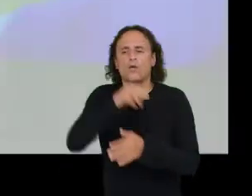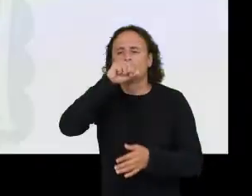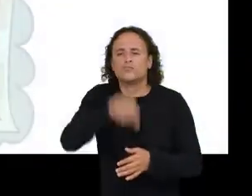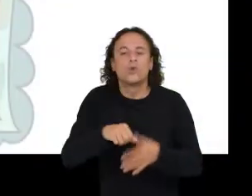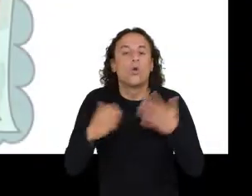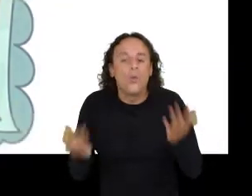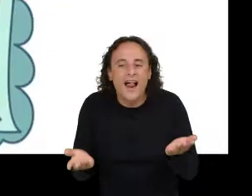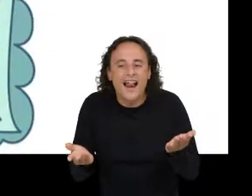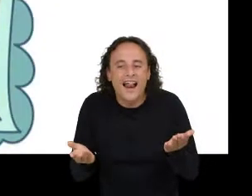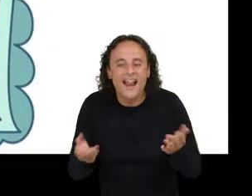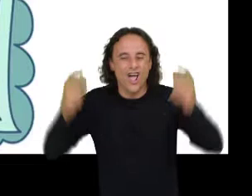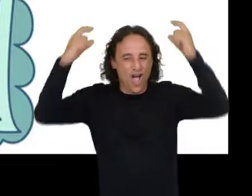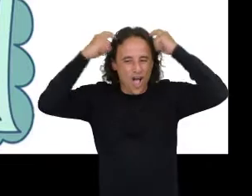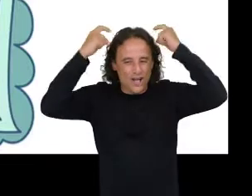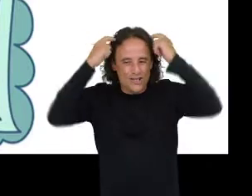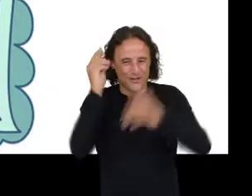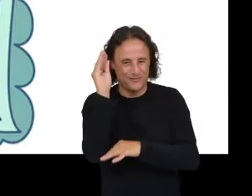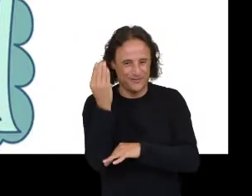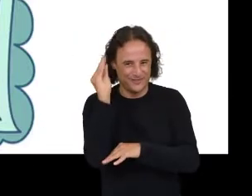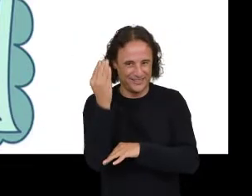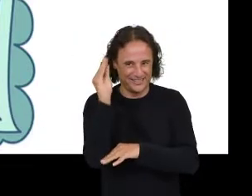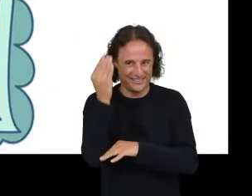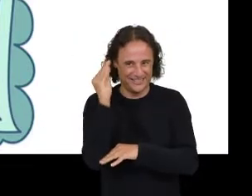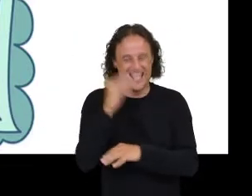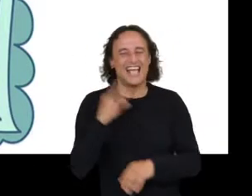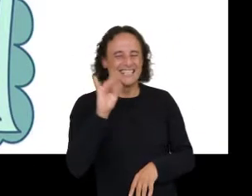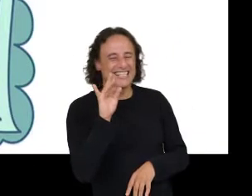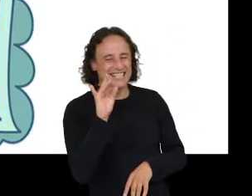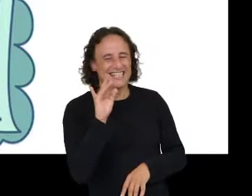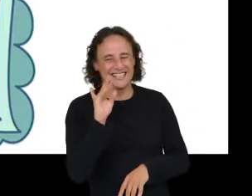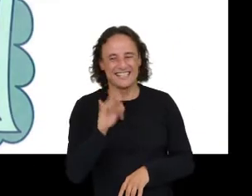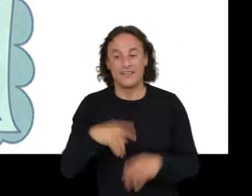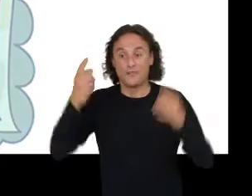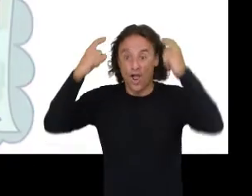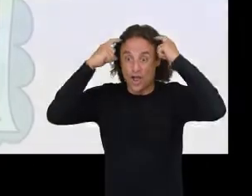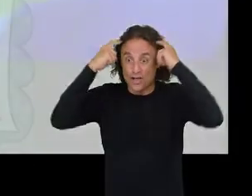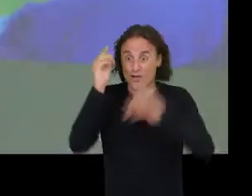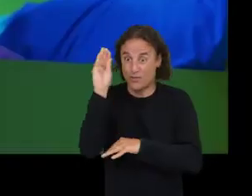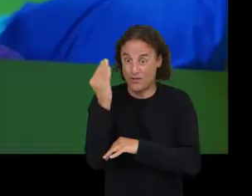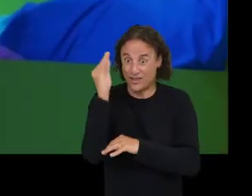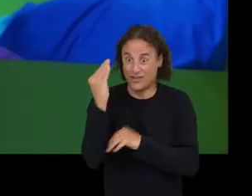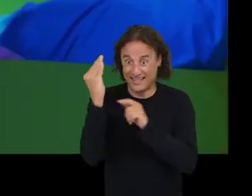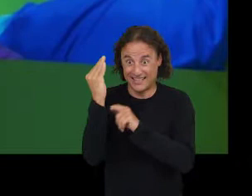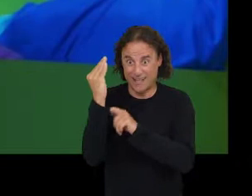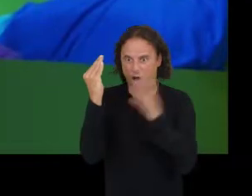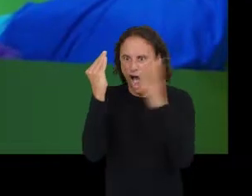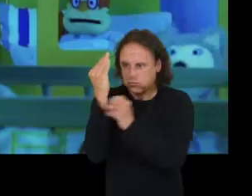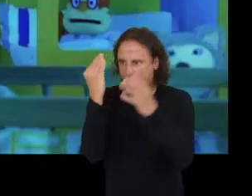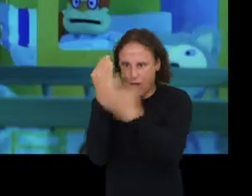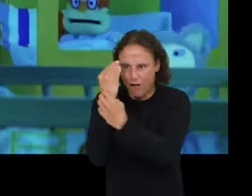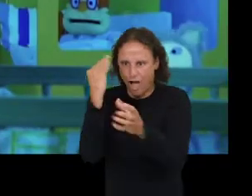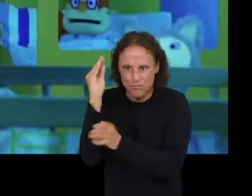favorito, ¡un oso de peluche! ¡Sí! ¡Un oso de peluche cheo